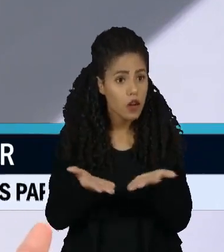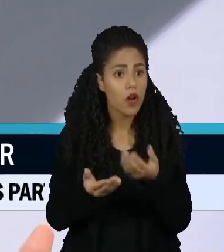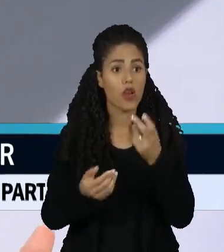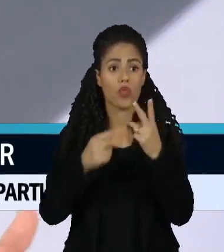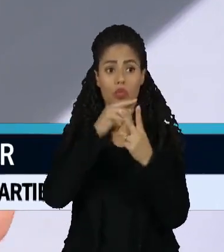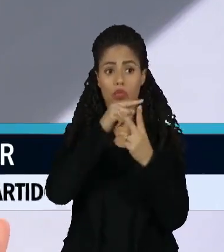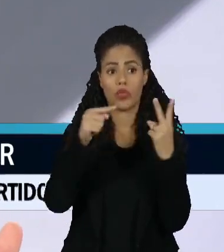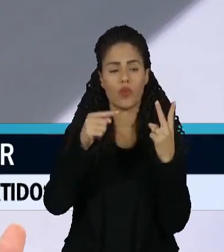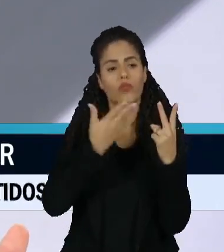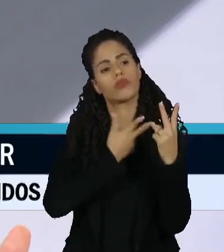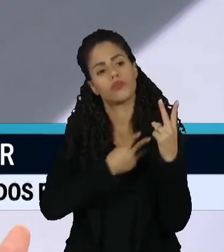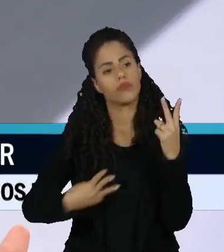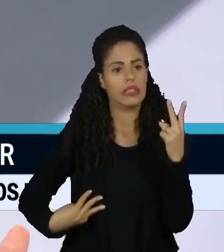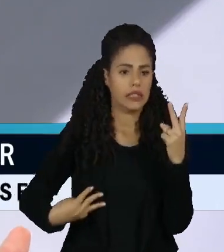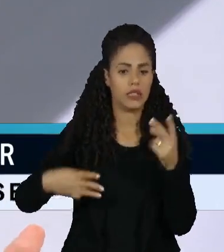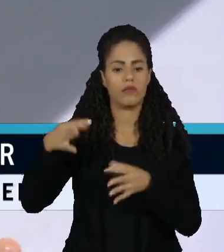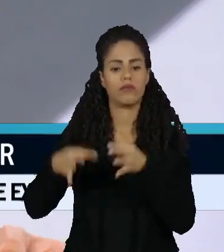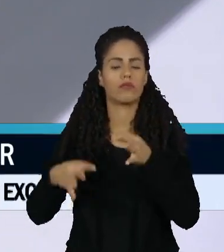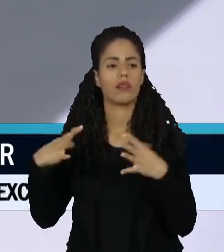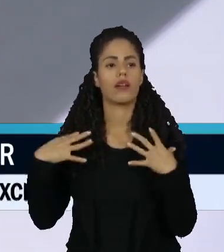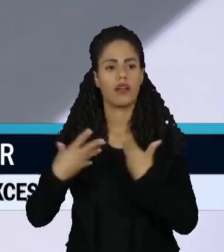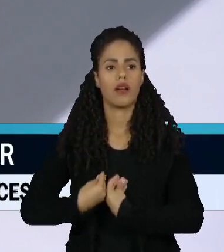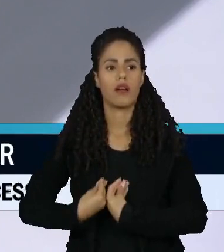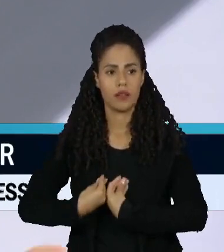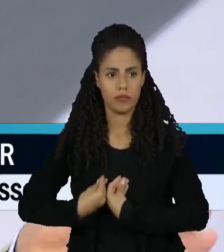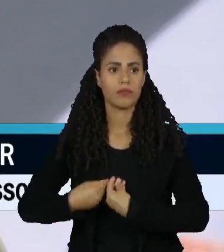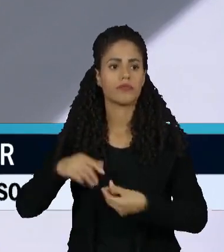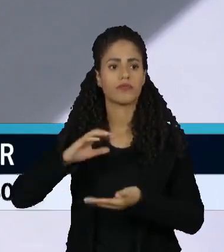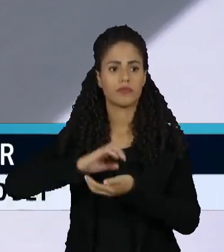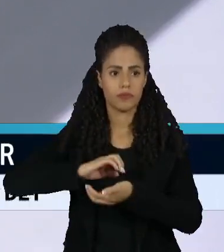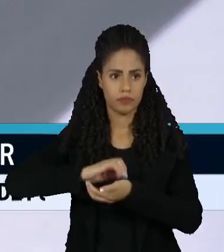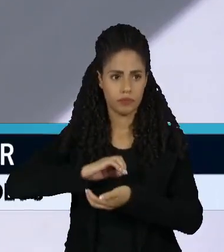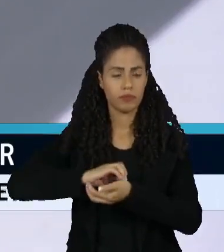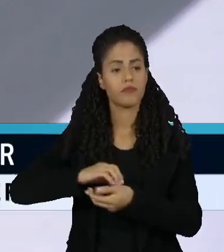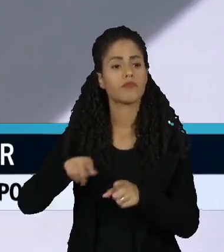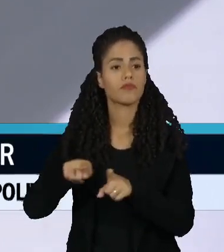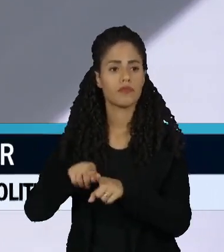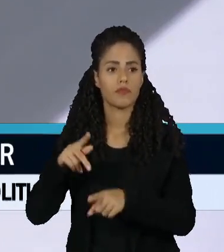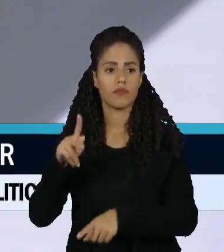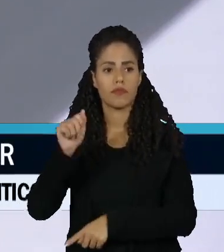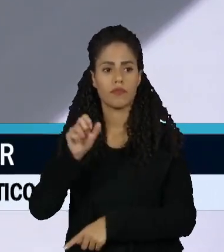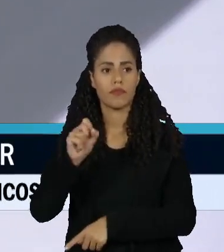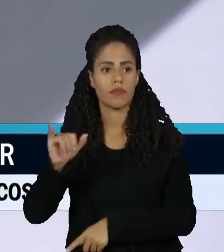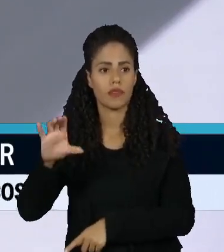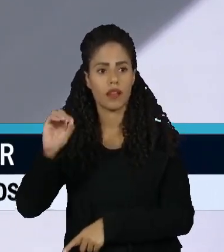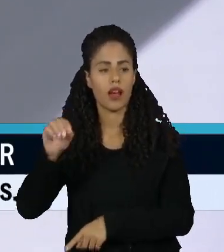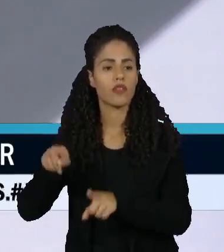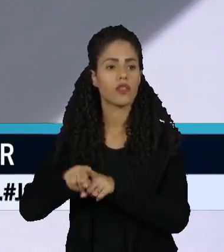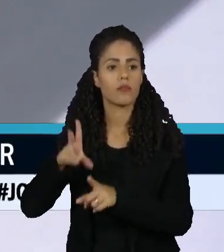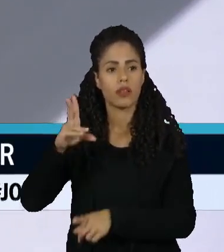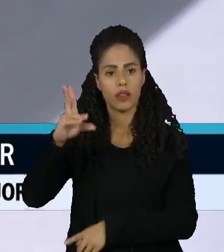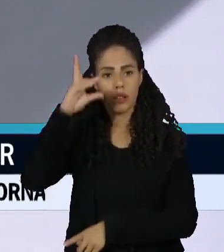ministros do Supremo Tribunal Federal, o ministro Cássio Nunes Marques e o ministro André Mendonça,